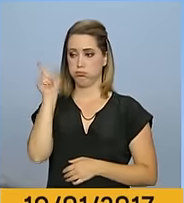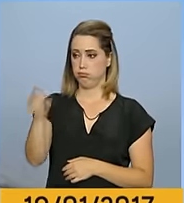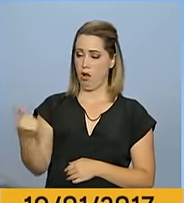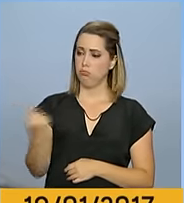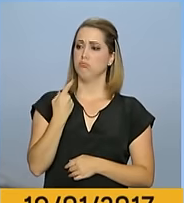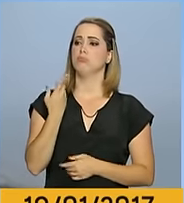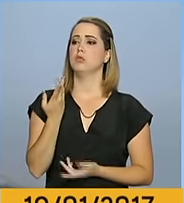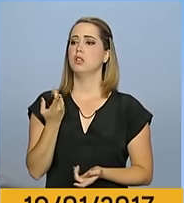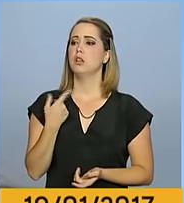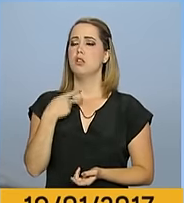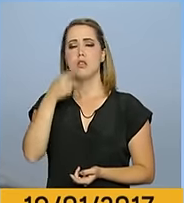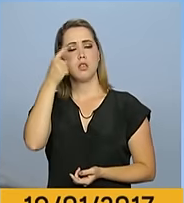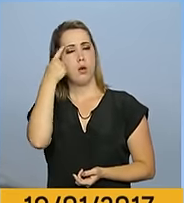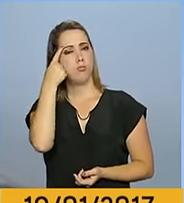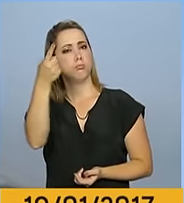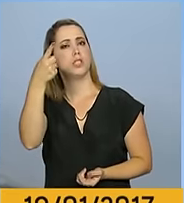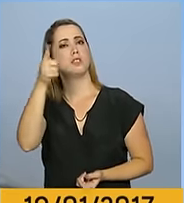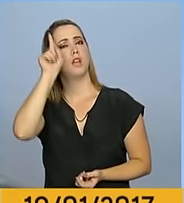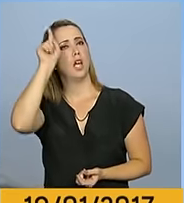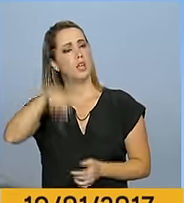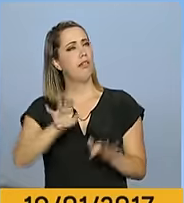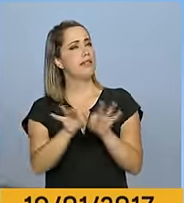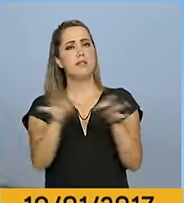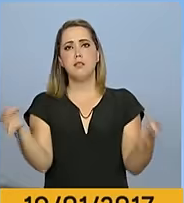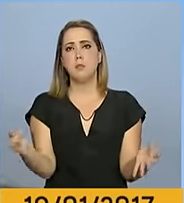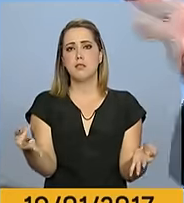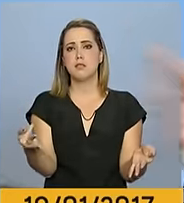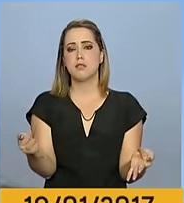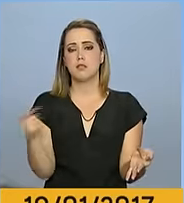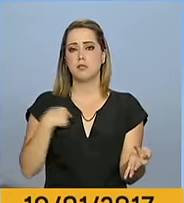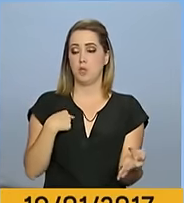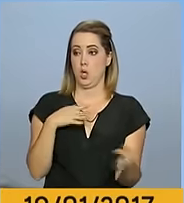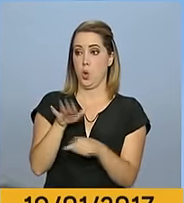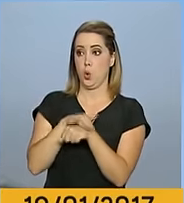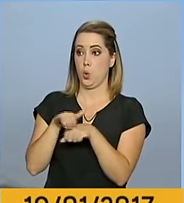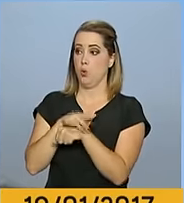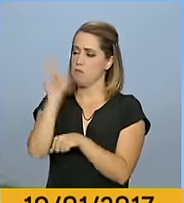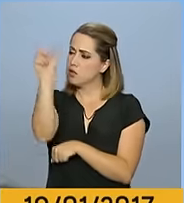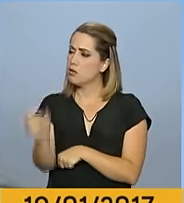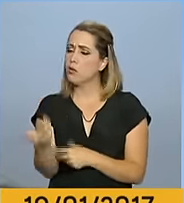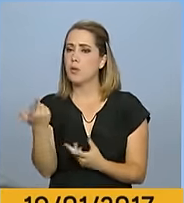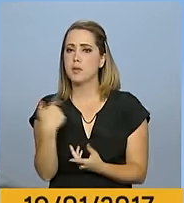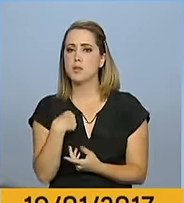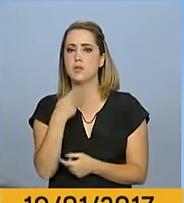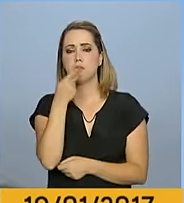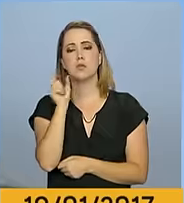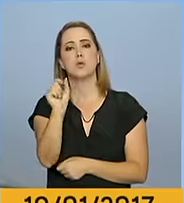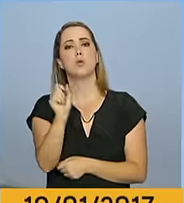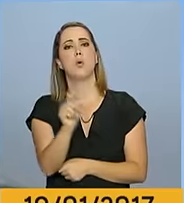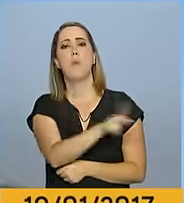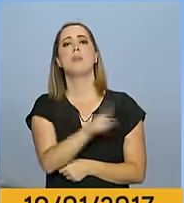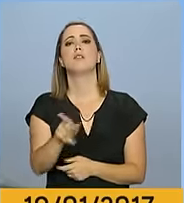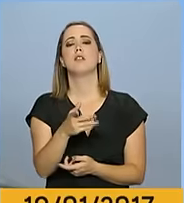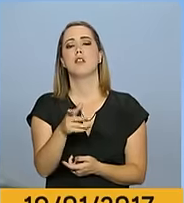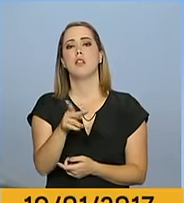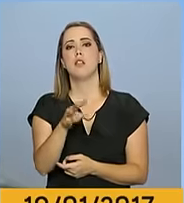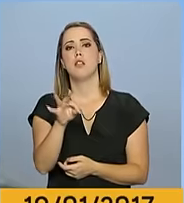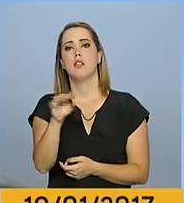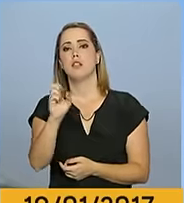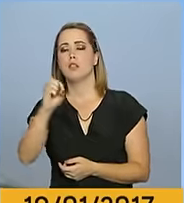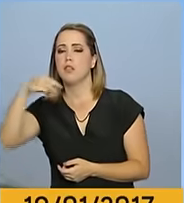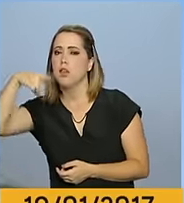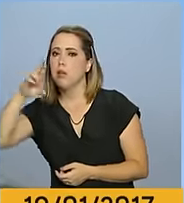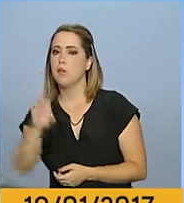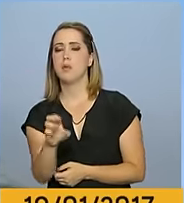ideia que é singela, não é? Um dia eu conversei com um cidadão que me falou: ô Temer, eu não aguento mais cartão de